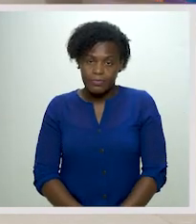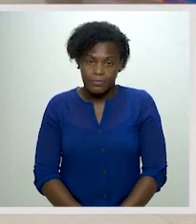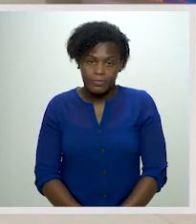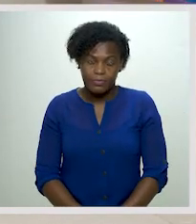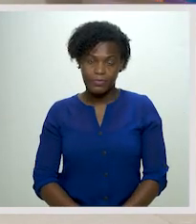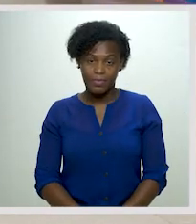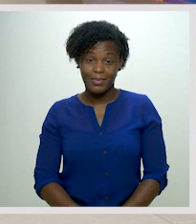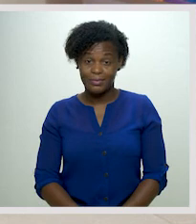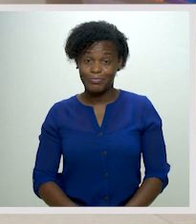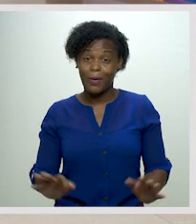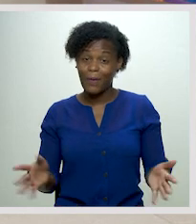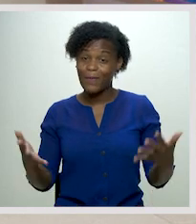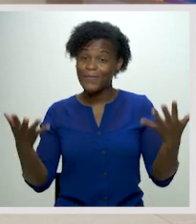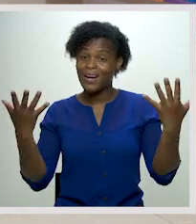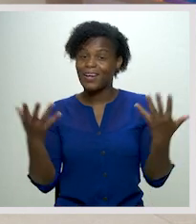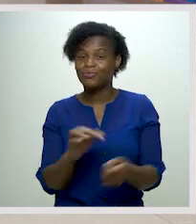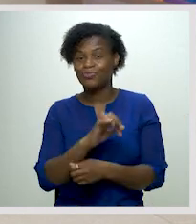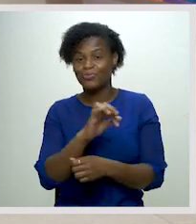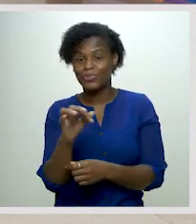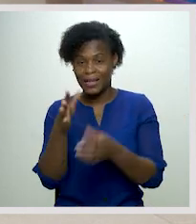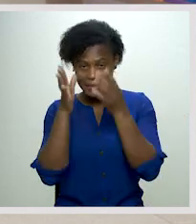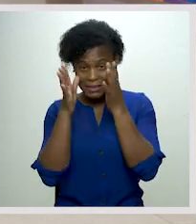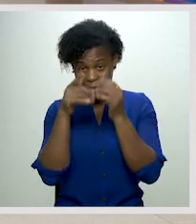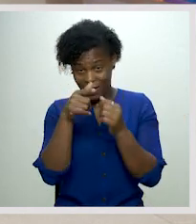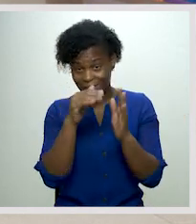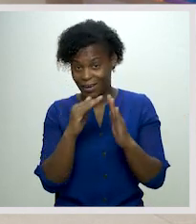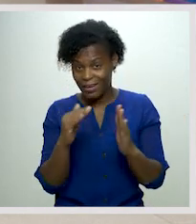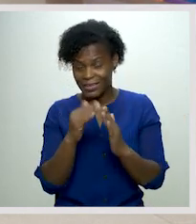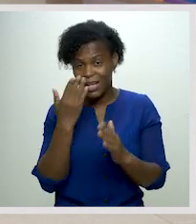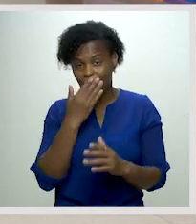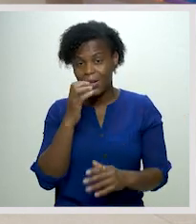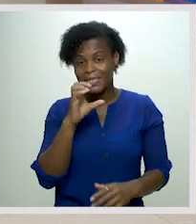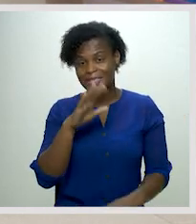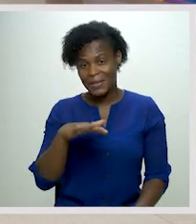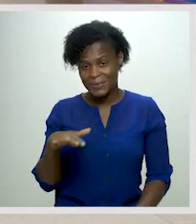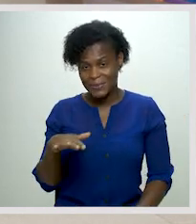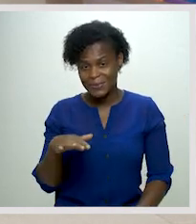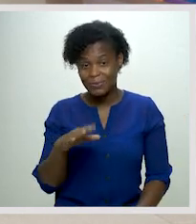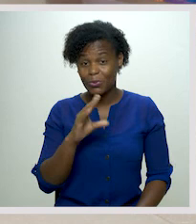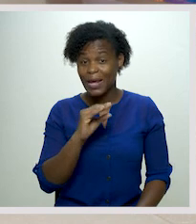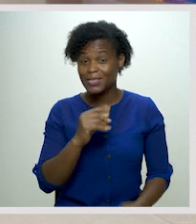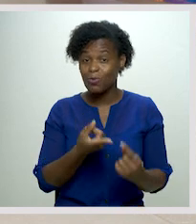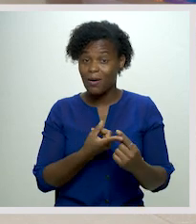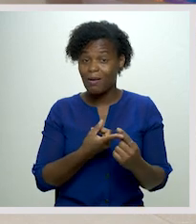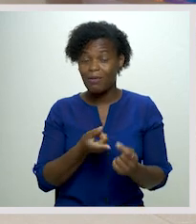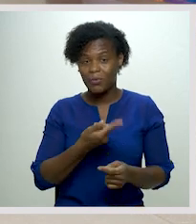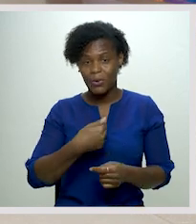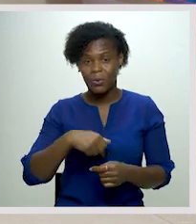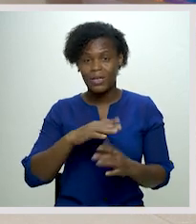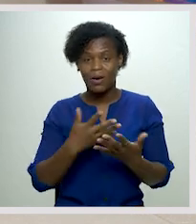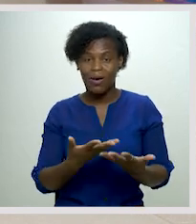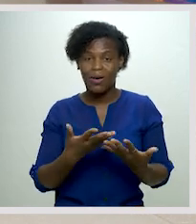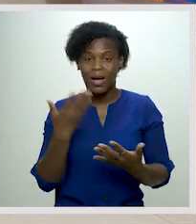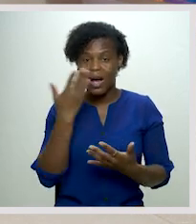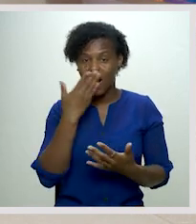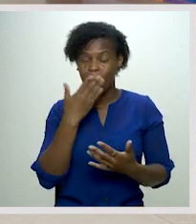Como é de louvar a vossa atenção lá em casa, na aula de Ciências da Natureza do S Humano,